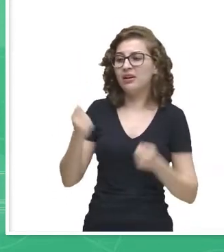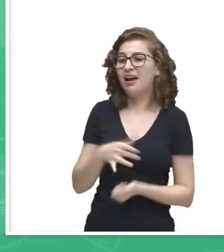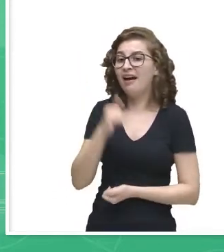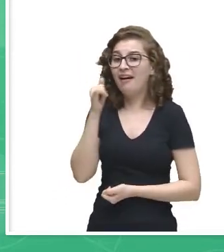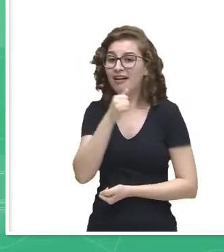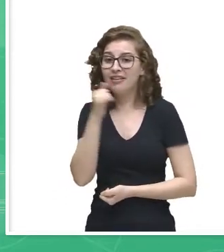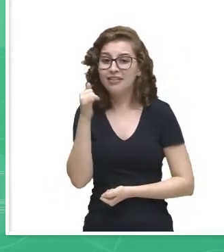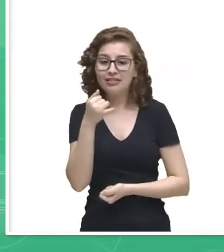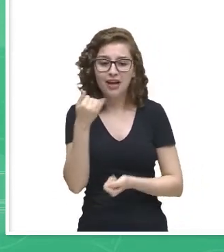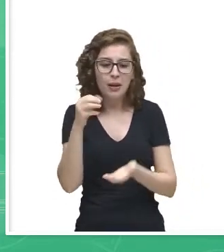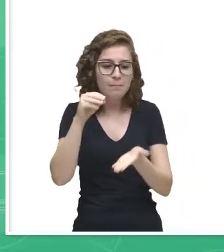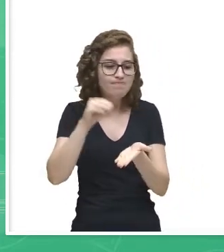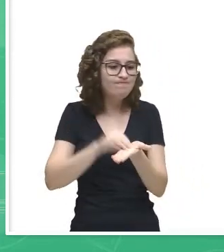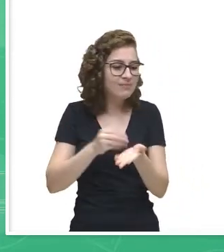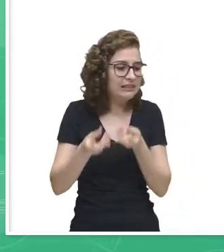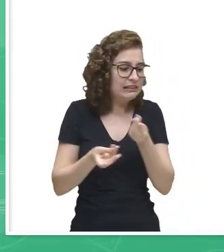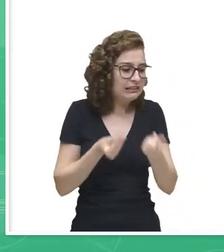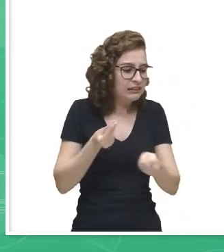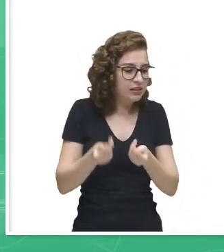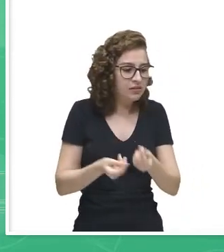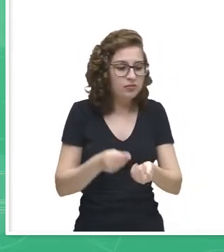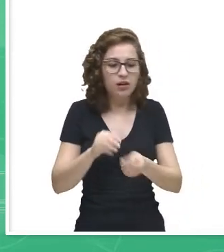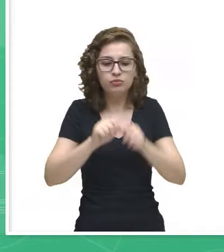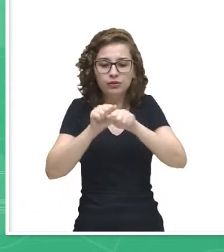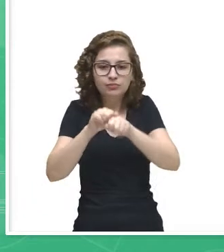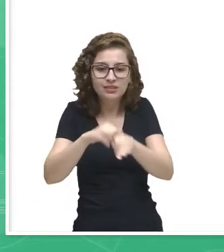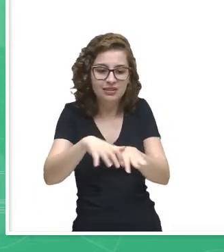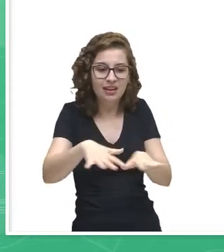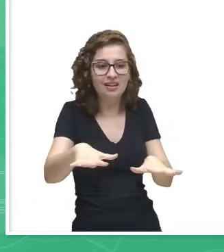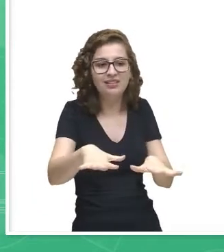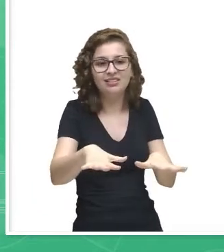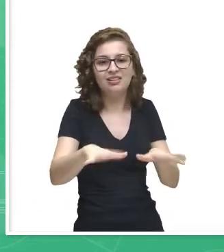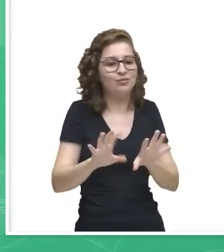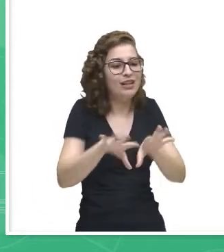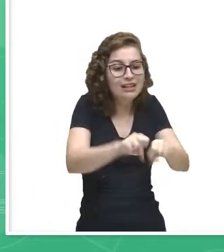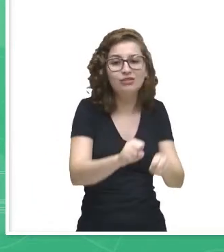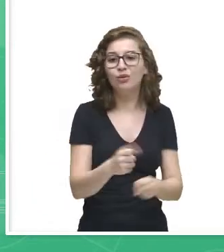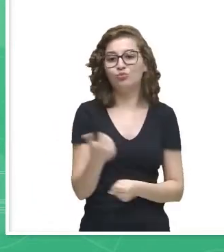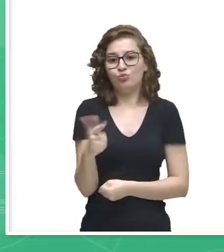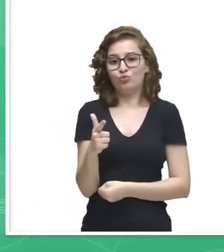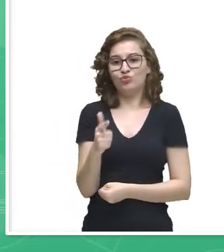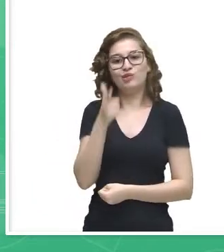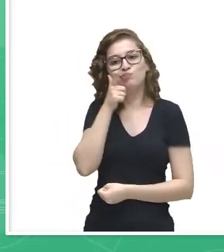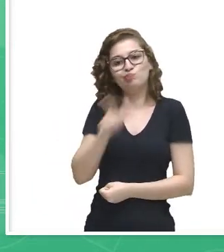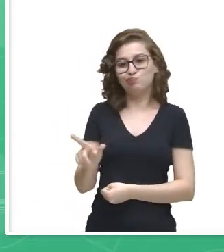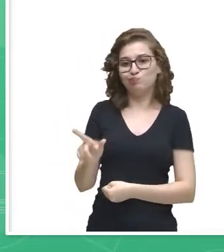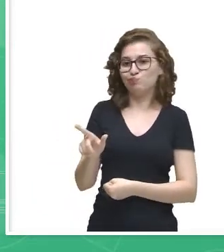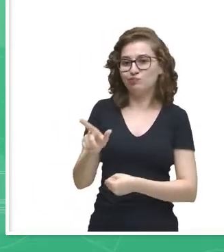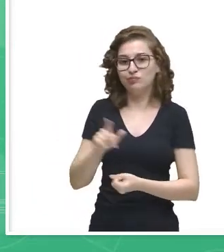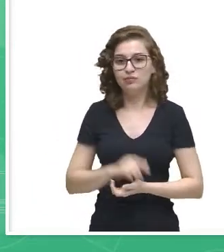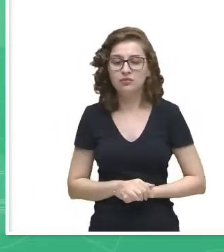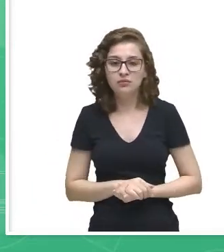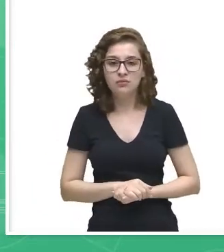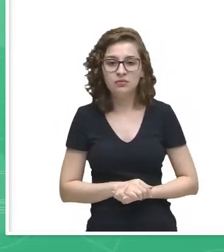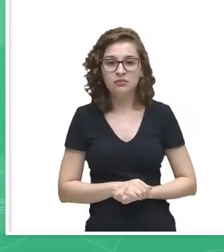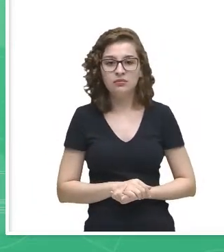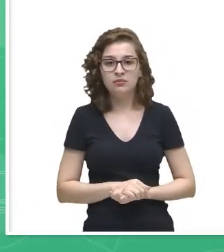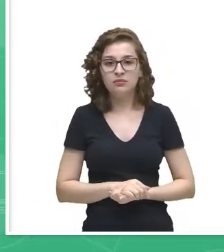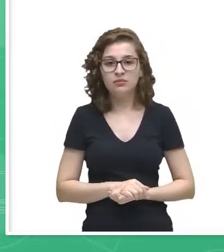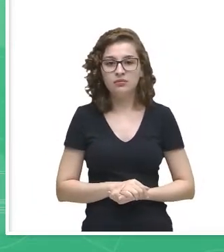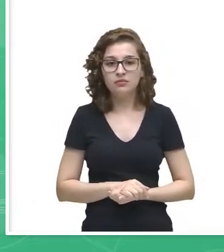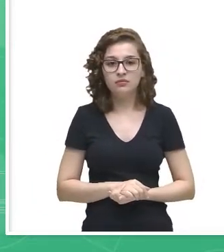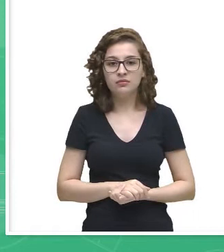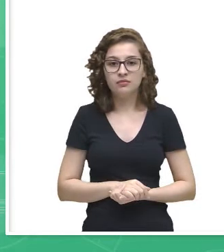ganho territórios, apesar de ter lutado do lado vencedor. Essa Itália vira casaca, né? Ela muda de lado, vai para o